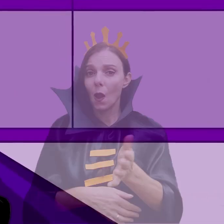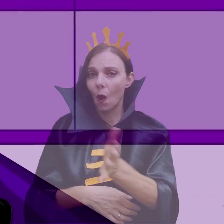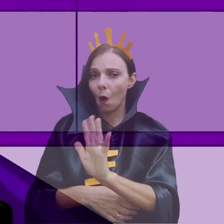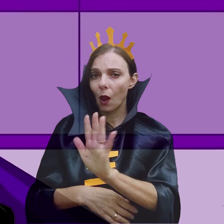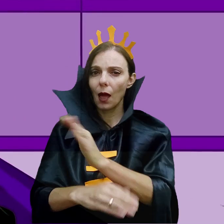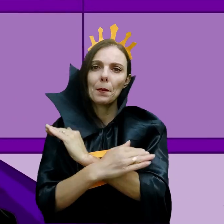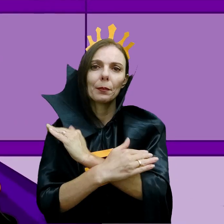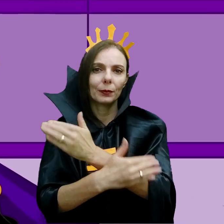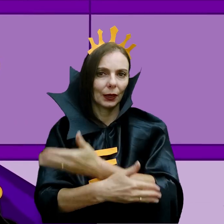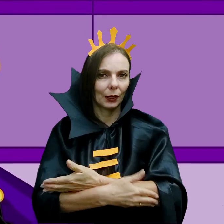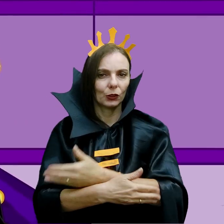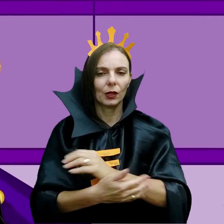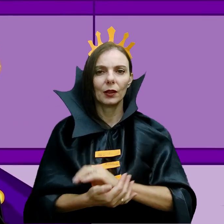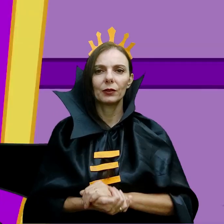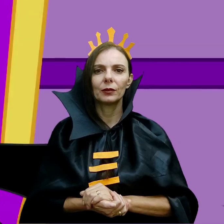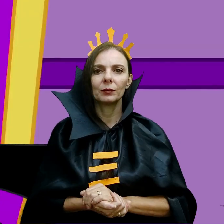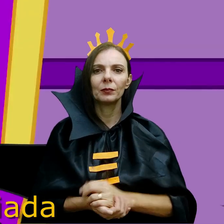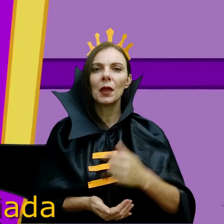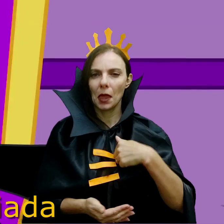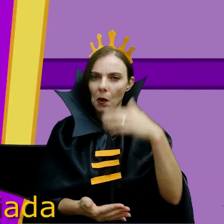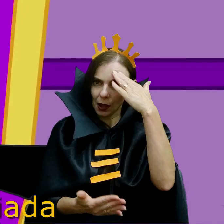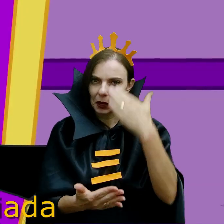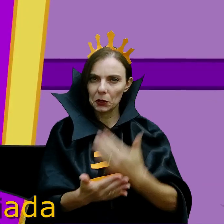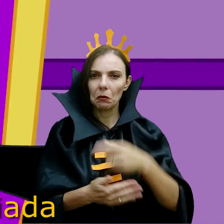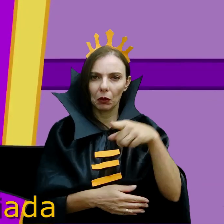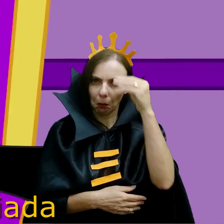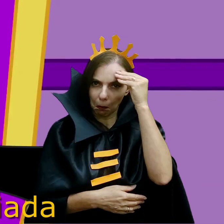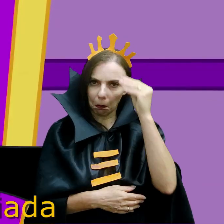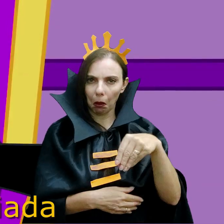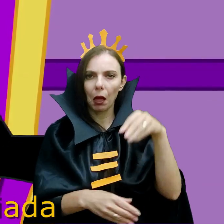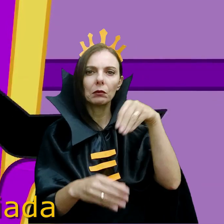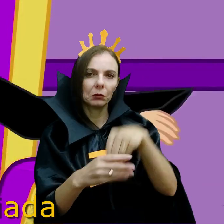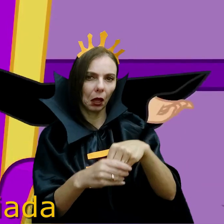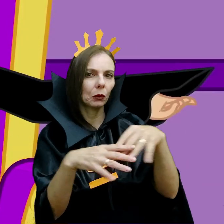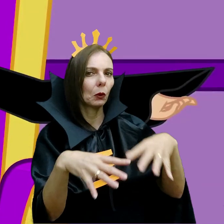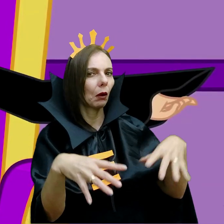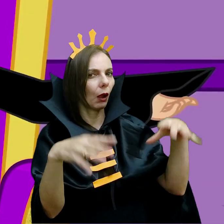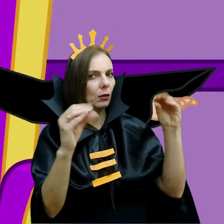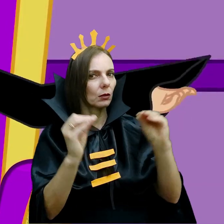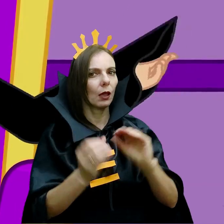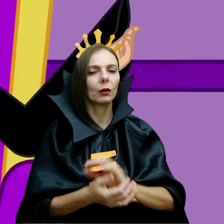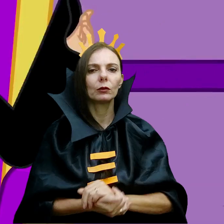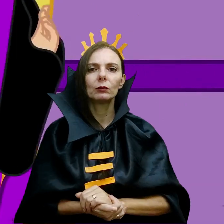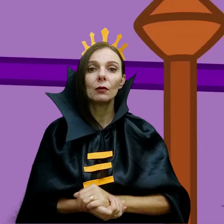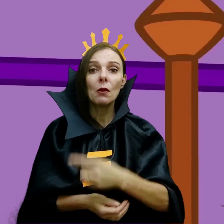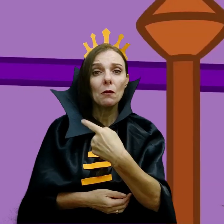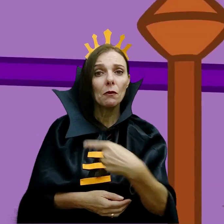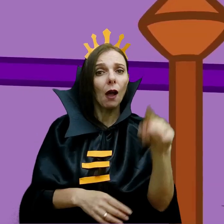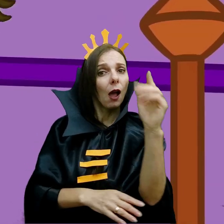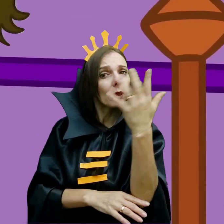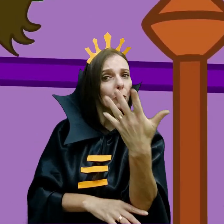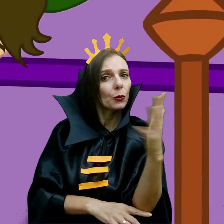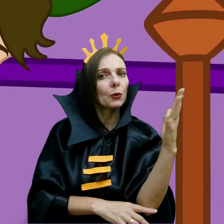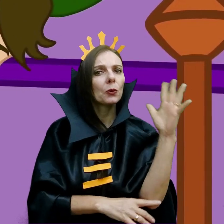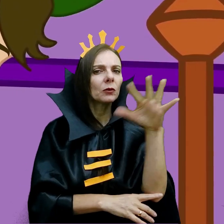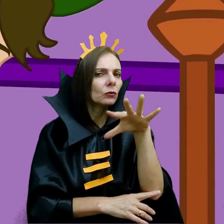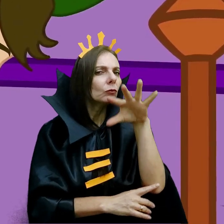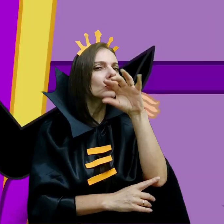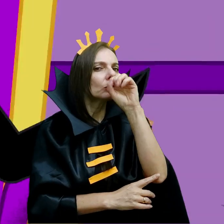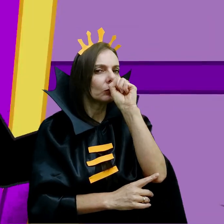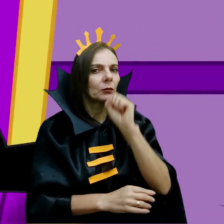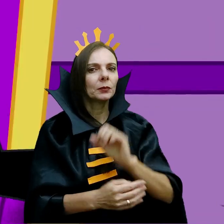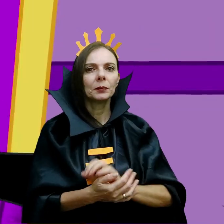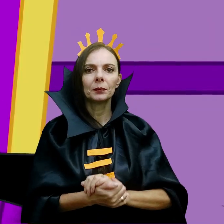Olá, Branca de Neve! Acredito que esteja entediada dentro do castelo. Vá respirar um ar